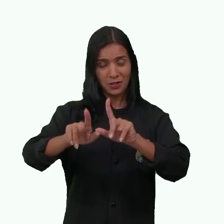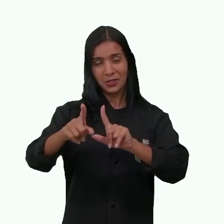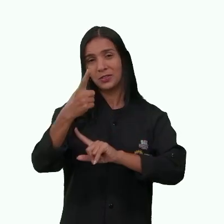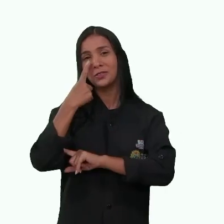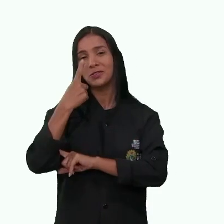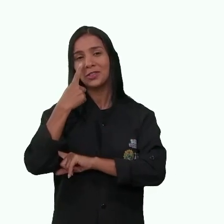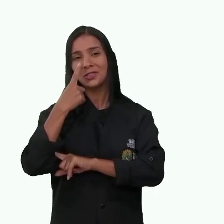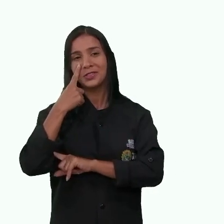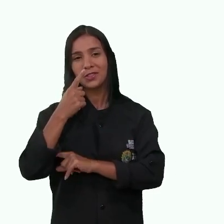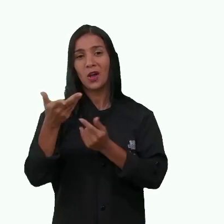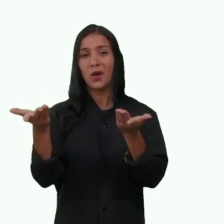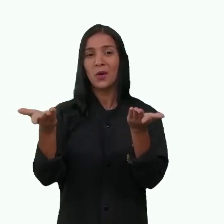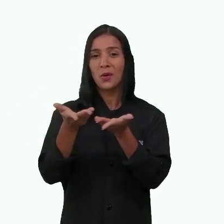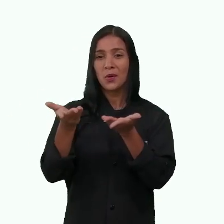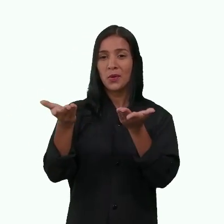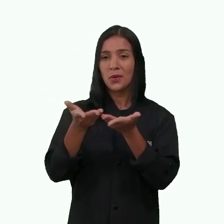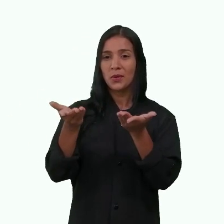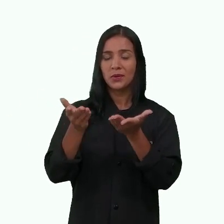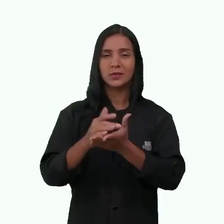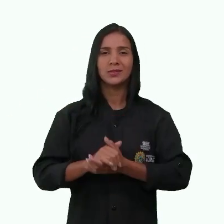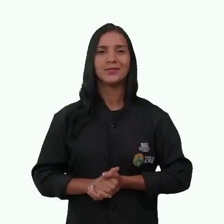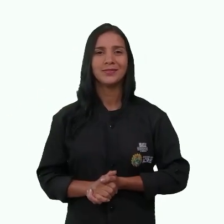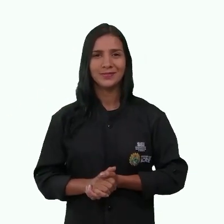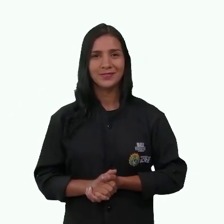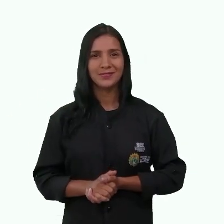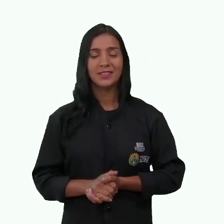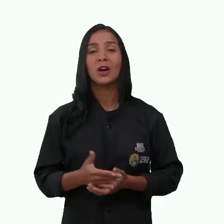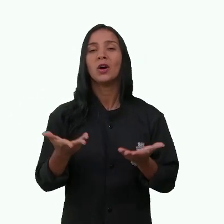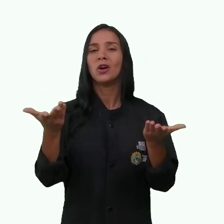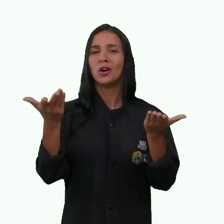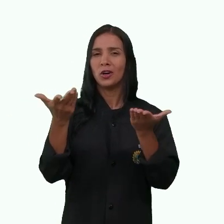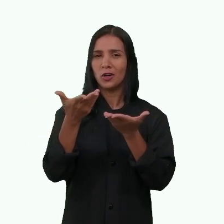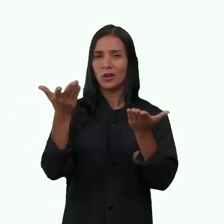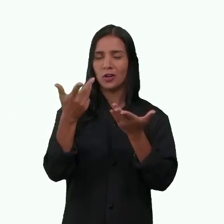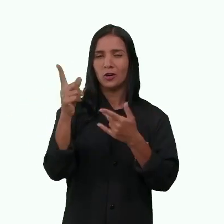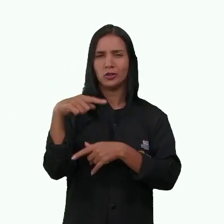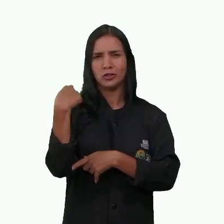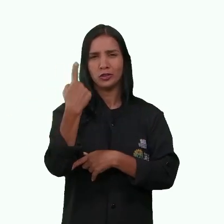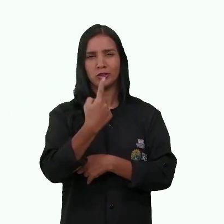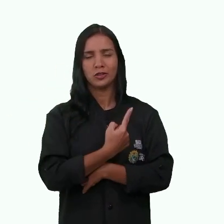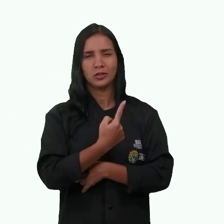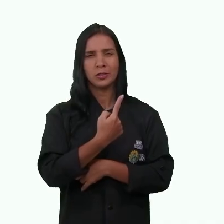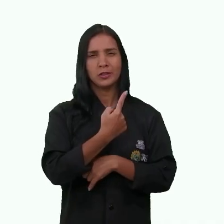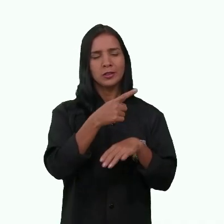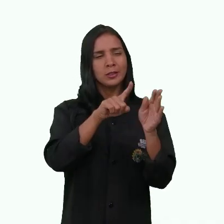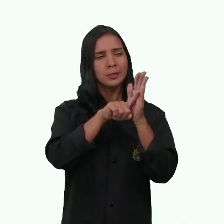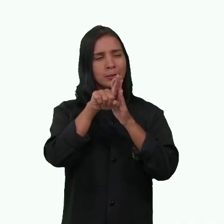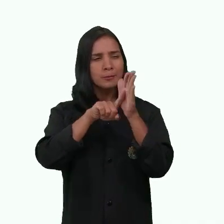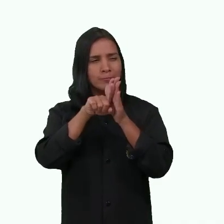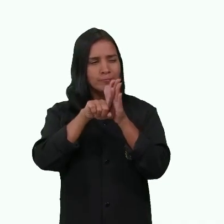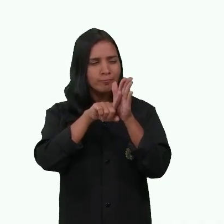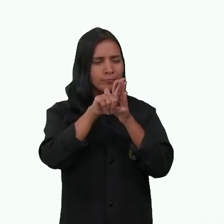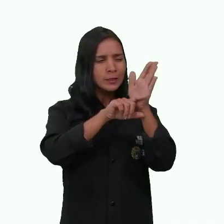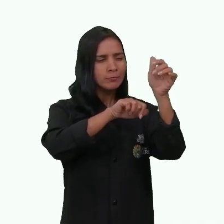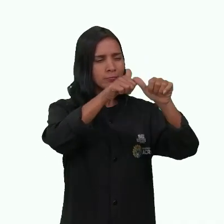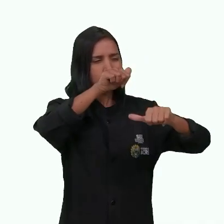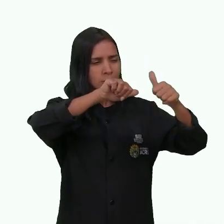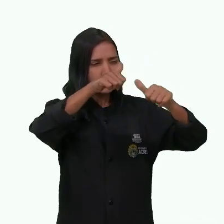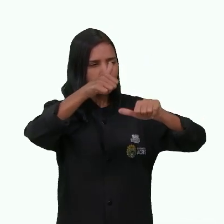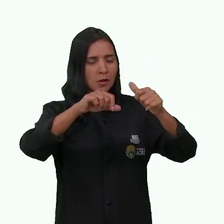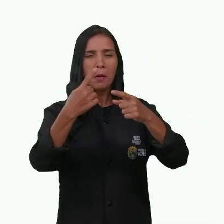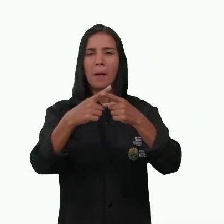quê? Porque dessa vez eu trouxe um estudo de caso para todos vocês. Geralmente vocês estão habituados